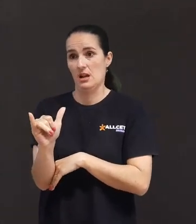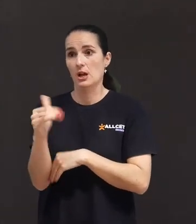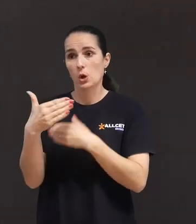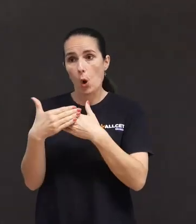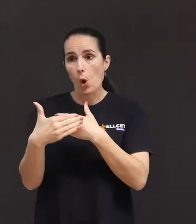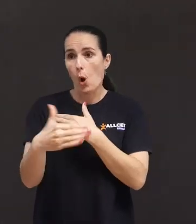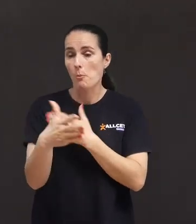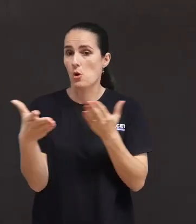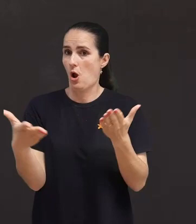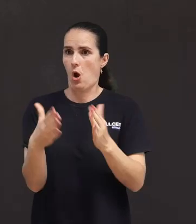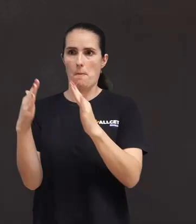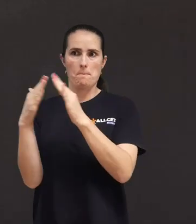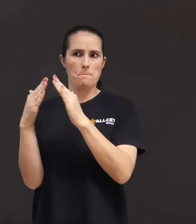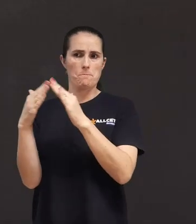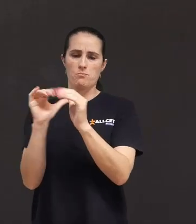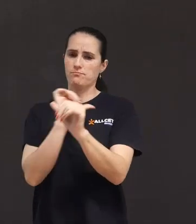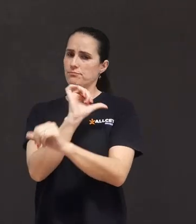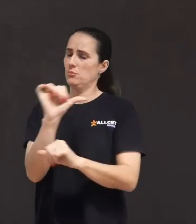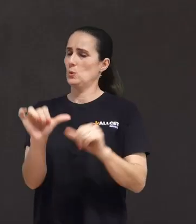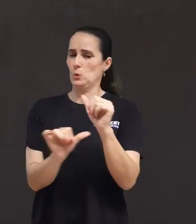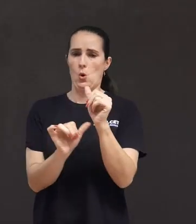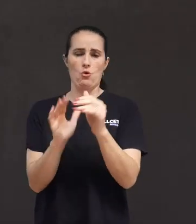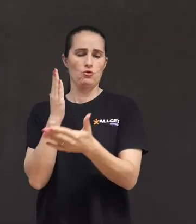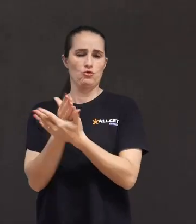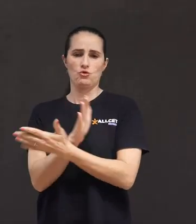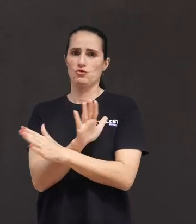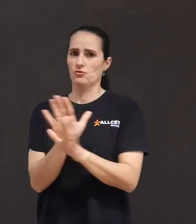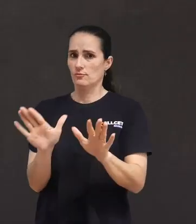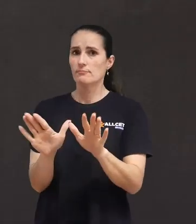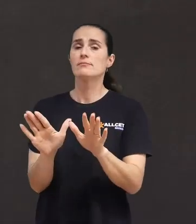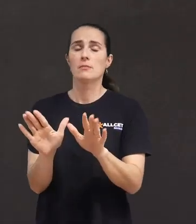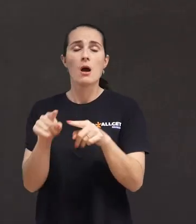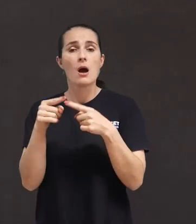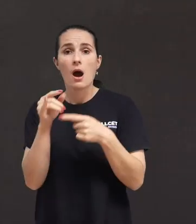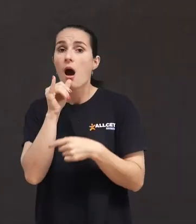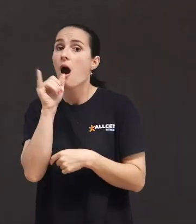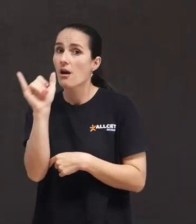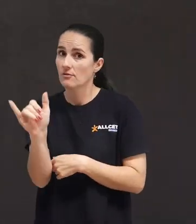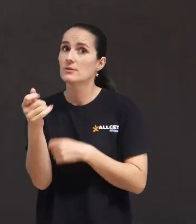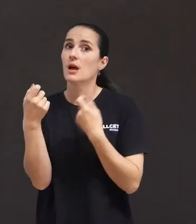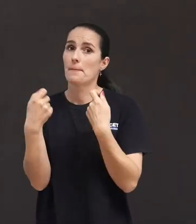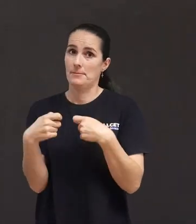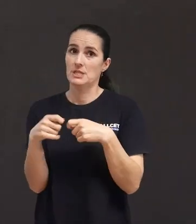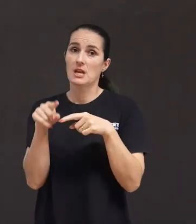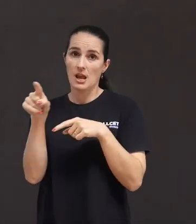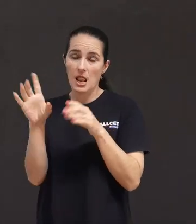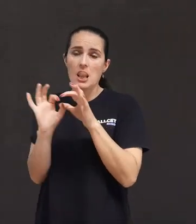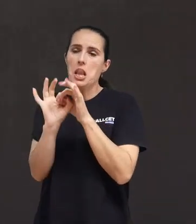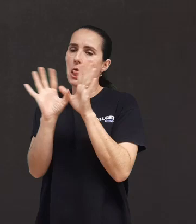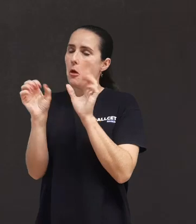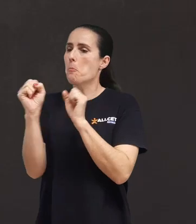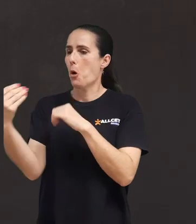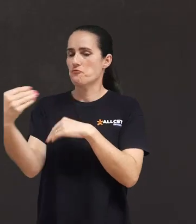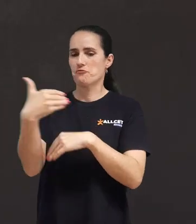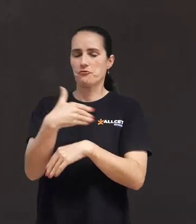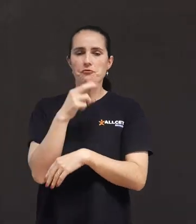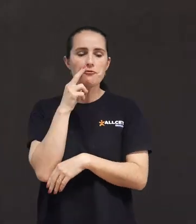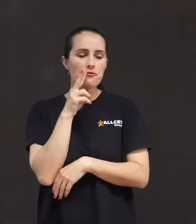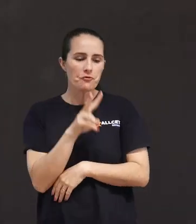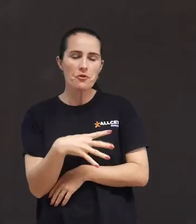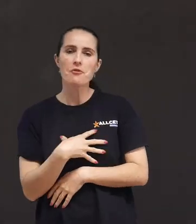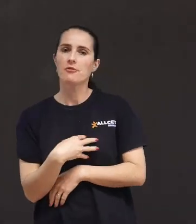partir daquele momento tu não mora mais naquele lugar, mas que ele tem total liberdade de visitar os